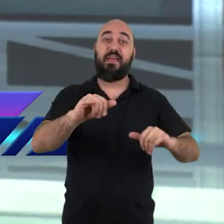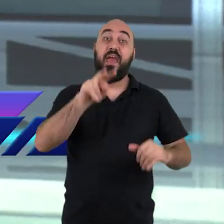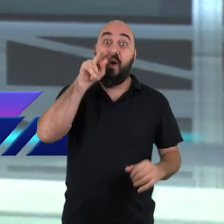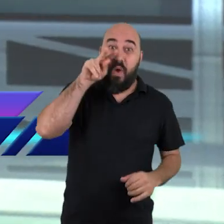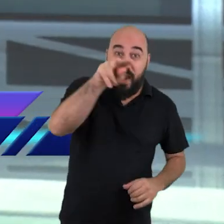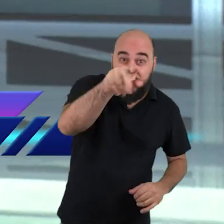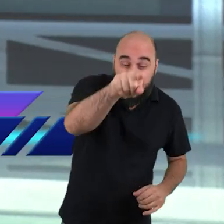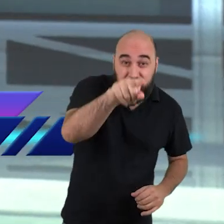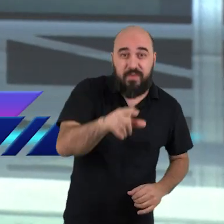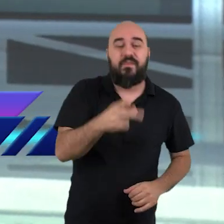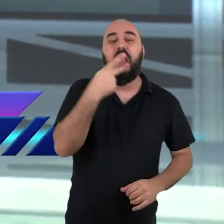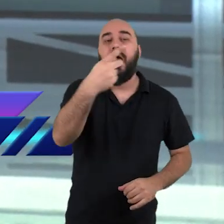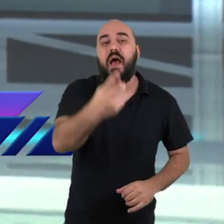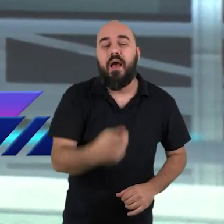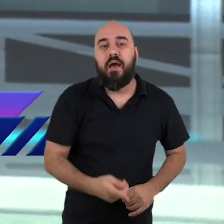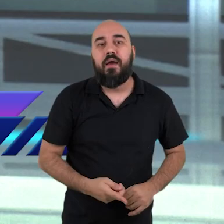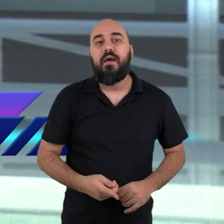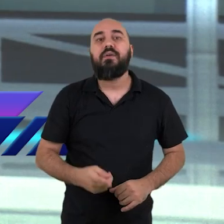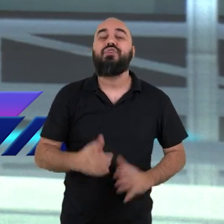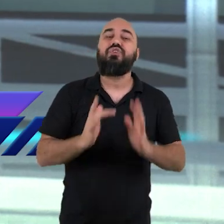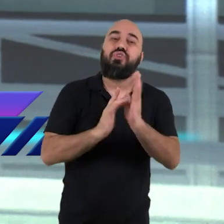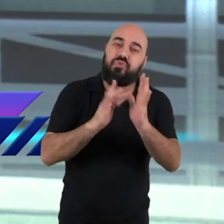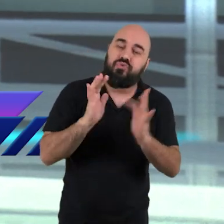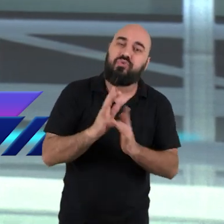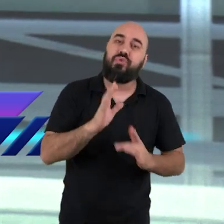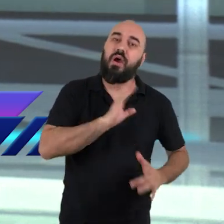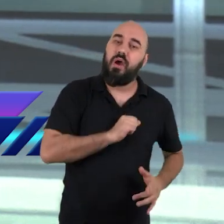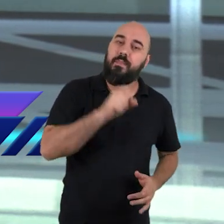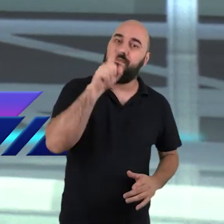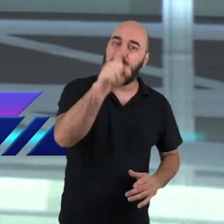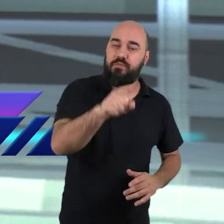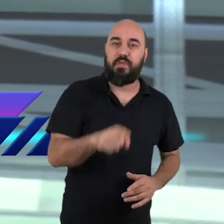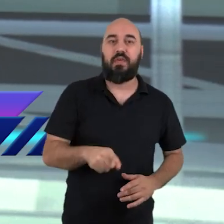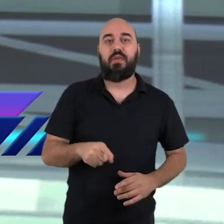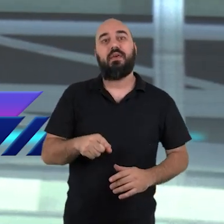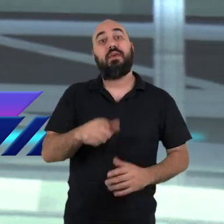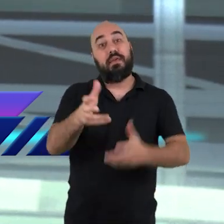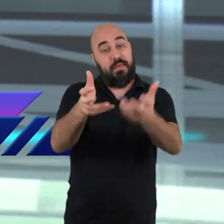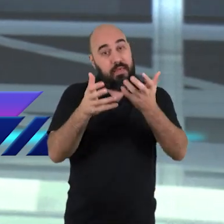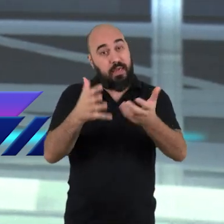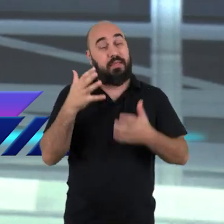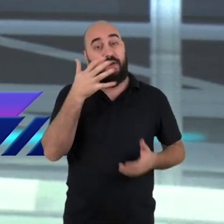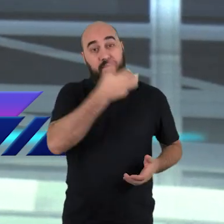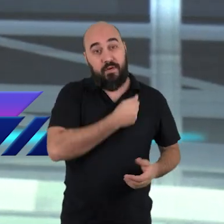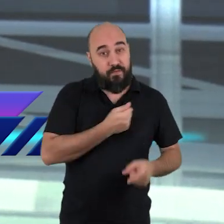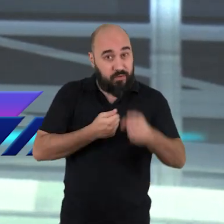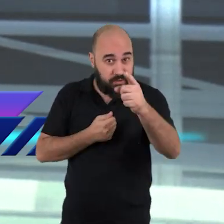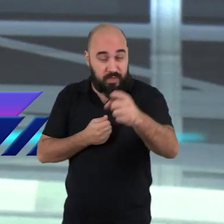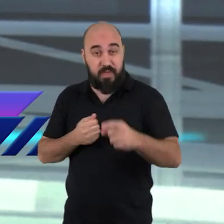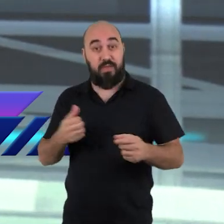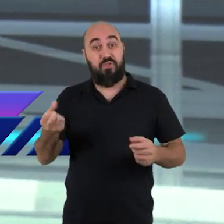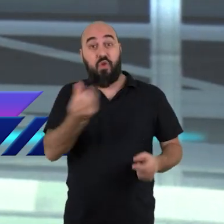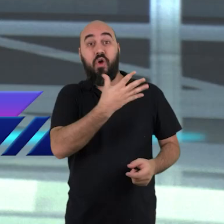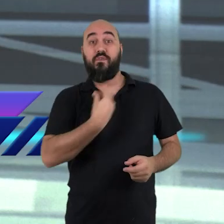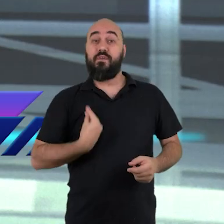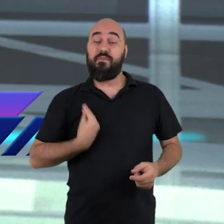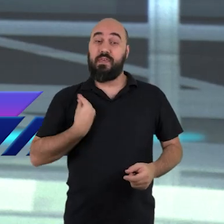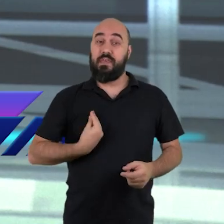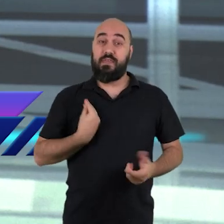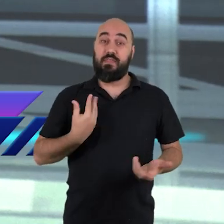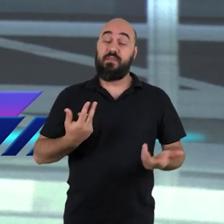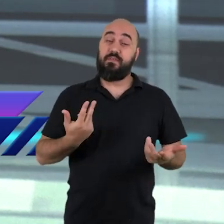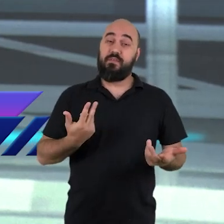para dentro dos seus olhos e dizer: Jesus te ama, Ele morreu por ti, Ele quer te salvar, quer te dar uma nova